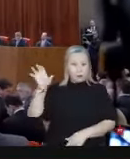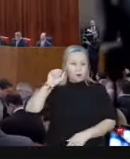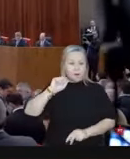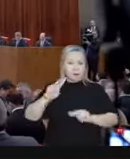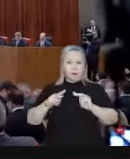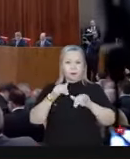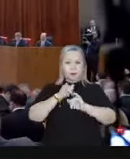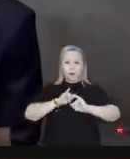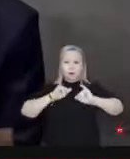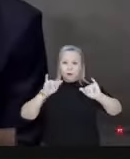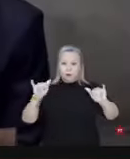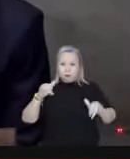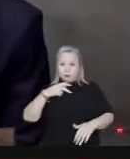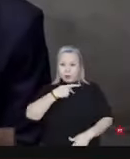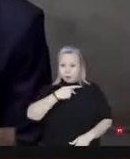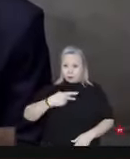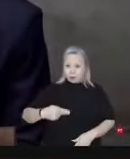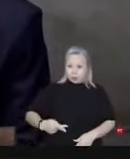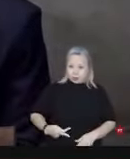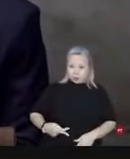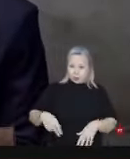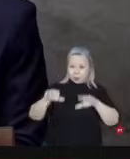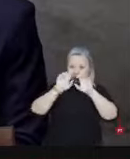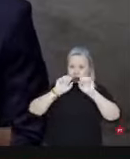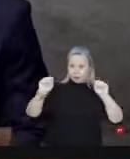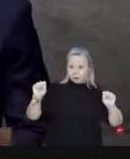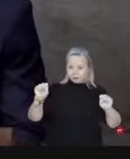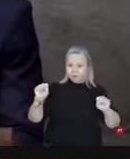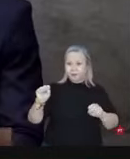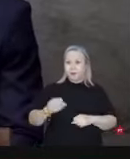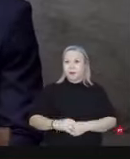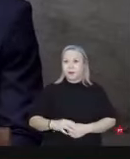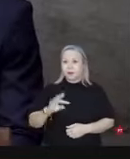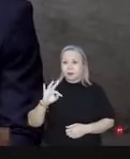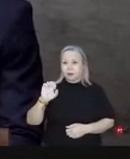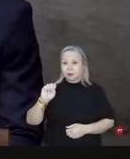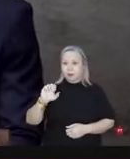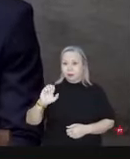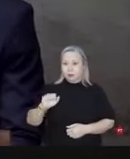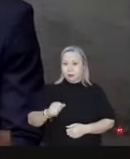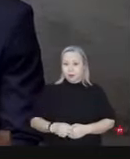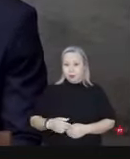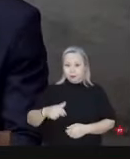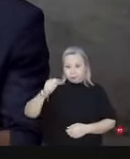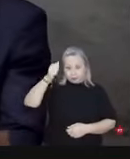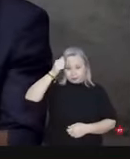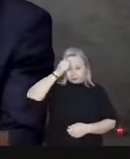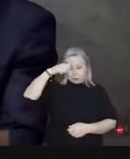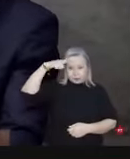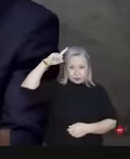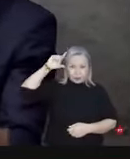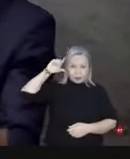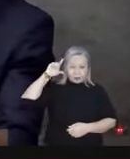Sua Excelência, o senhor presidente do Tribunal Superior Eleitoral, ministro Alexandre de Moraes.